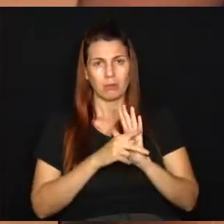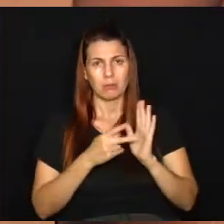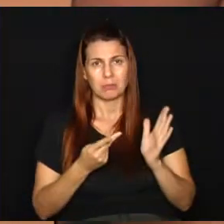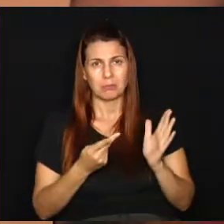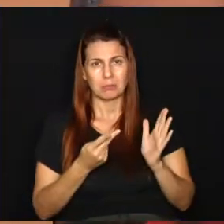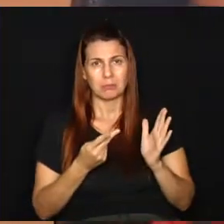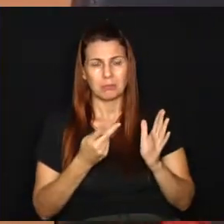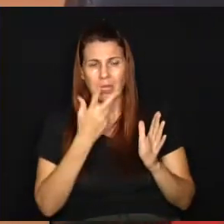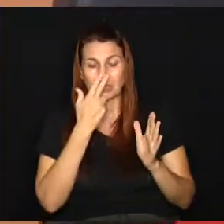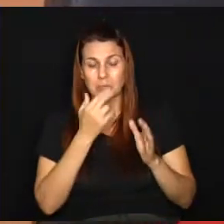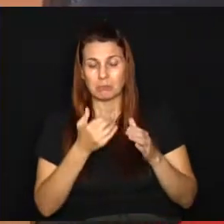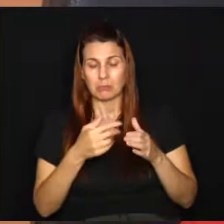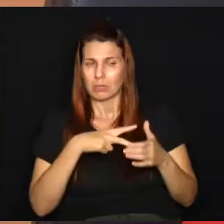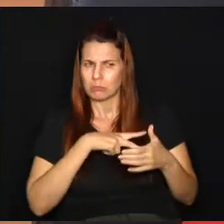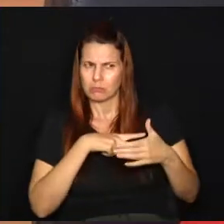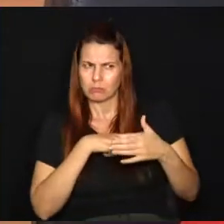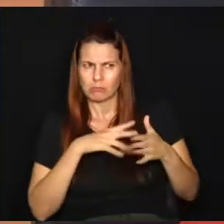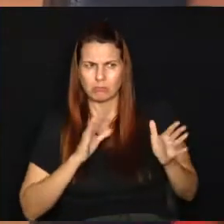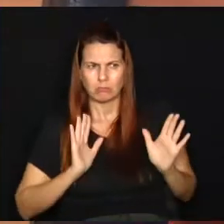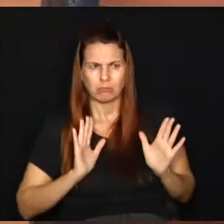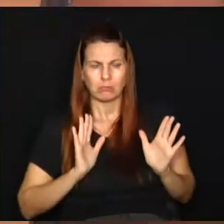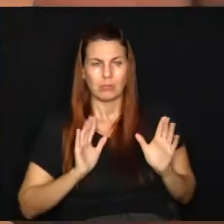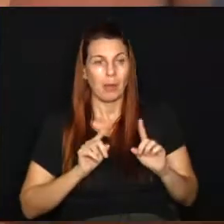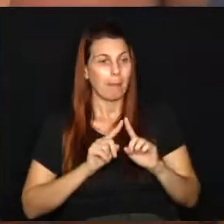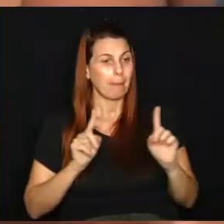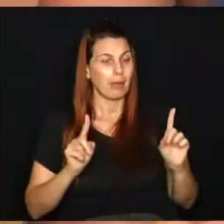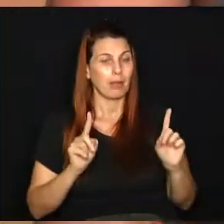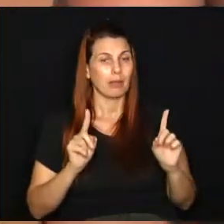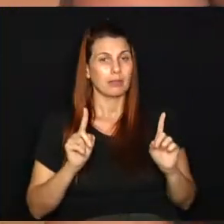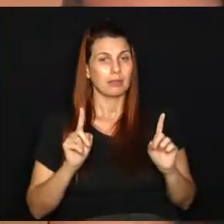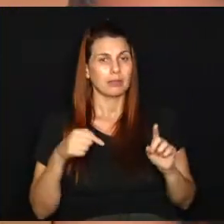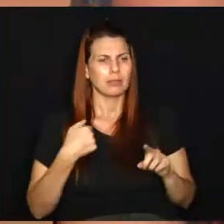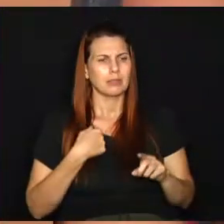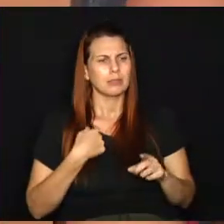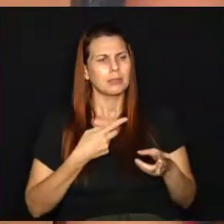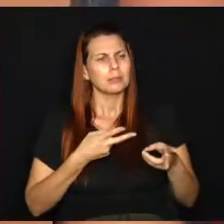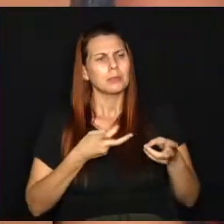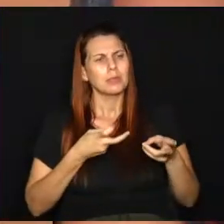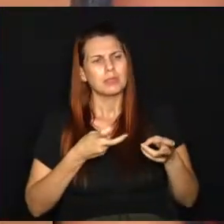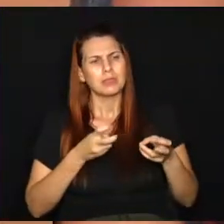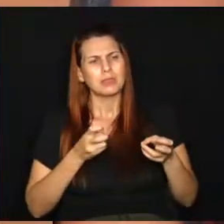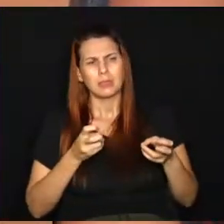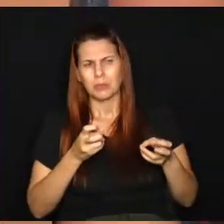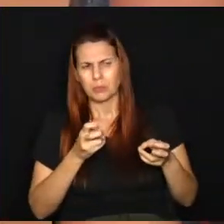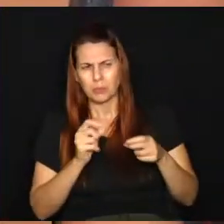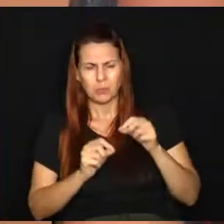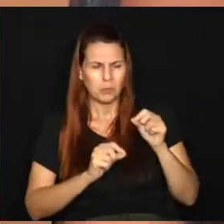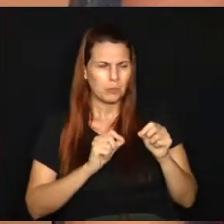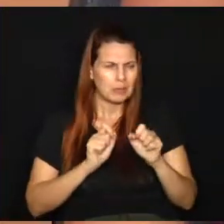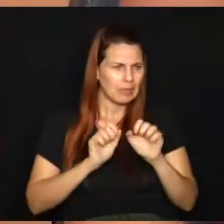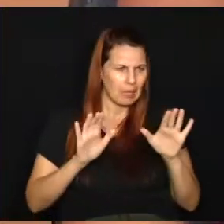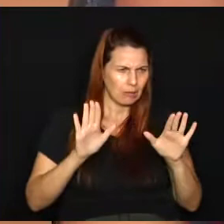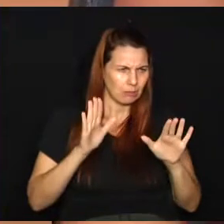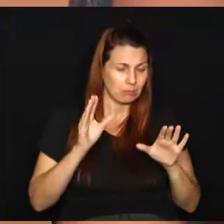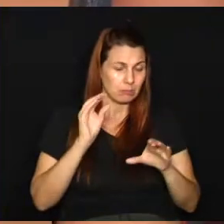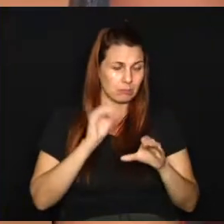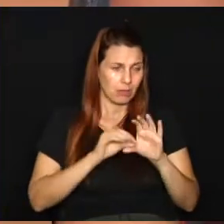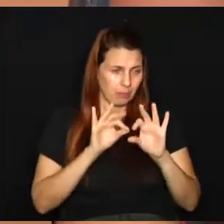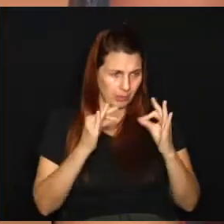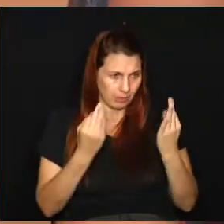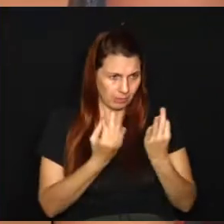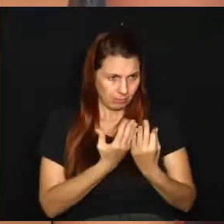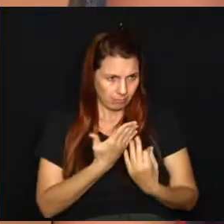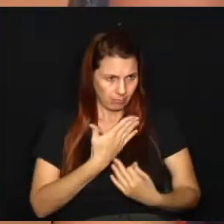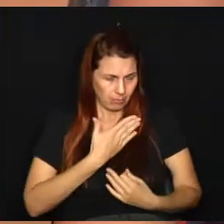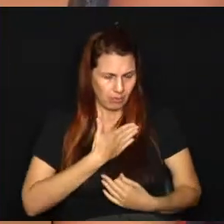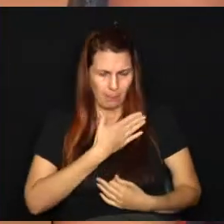foro íntimo, né? Mas não é o caso. Eu percebo isso claramente na minha família, que as pessoas